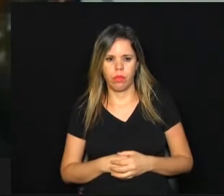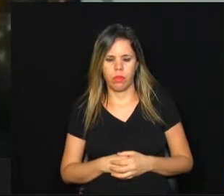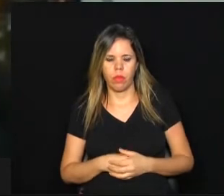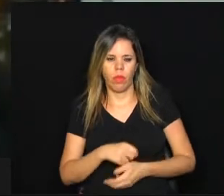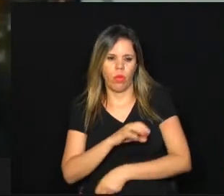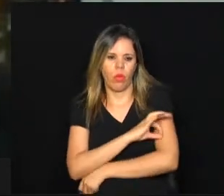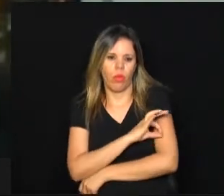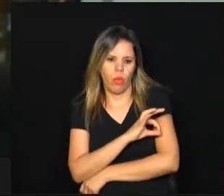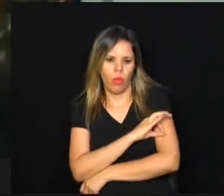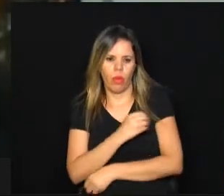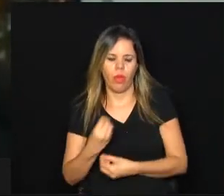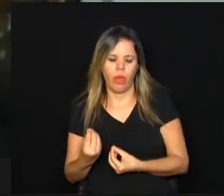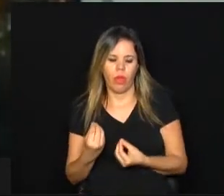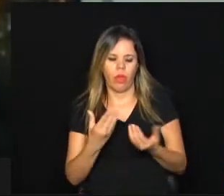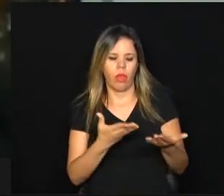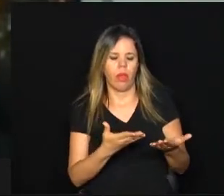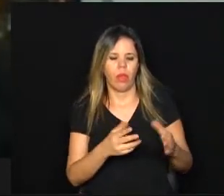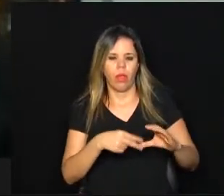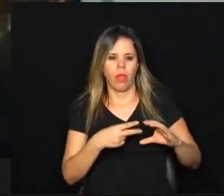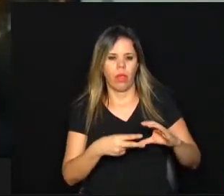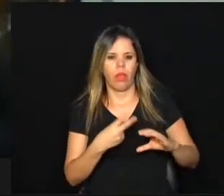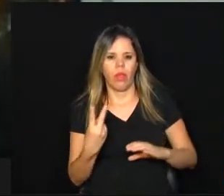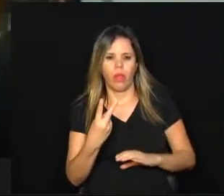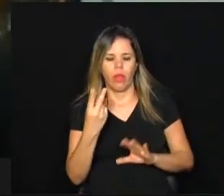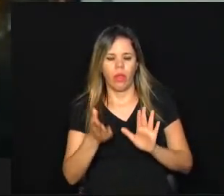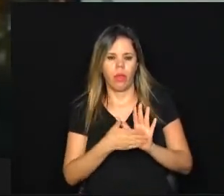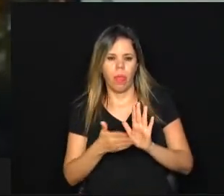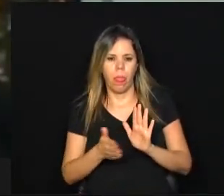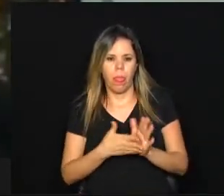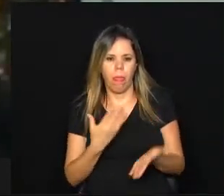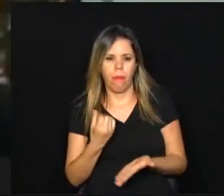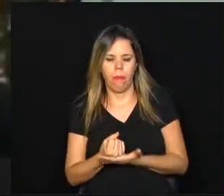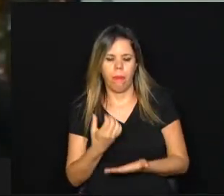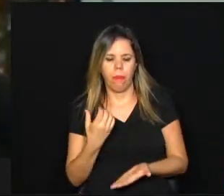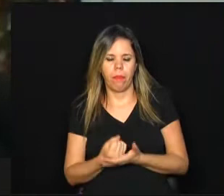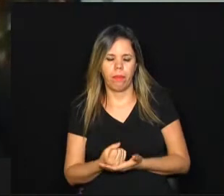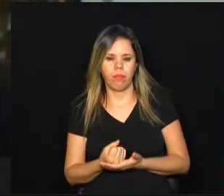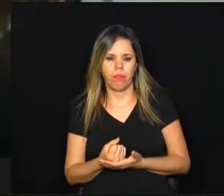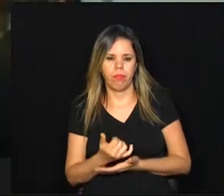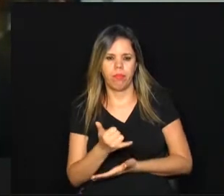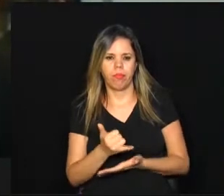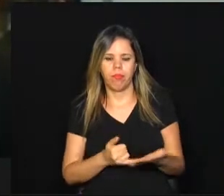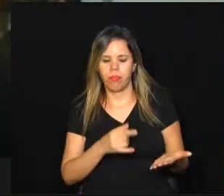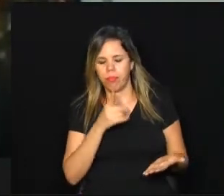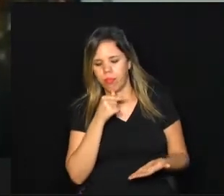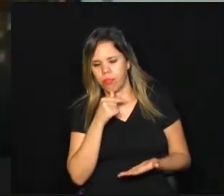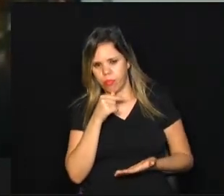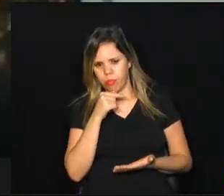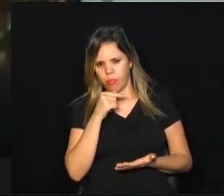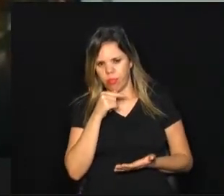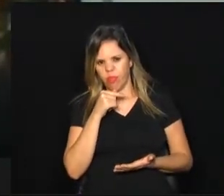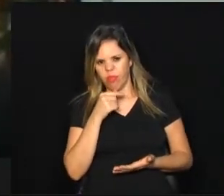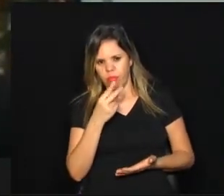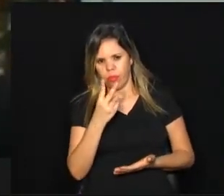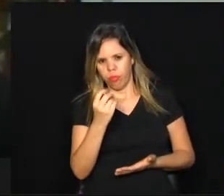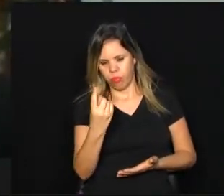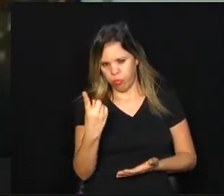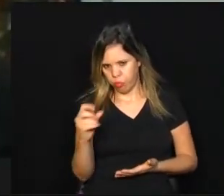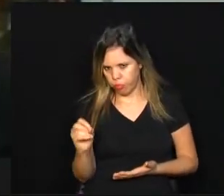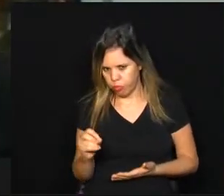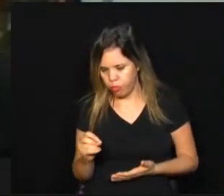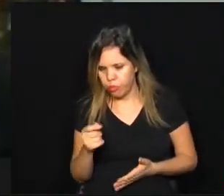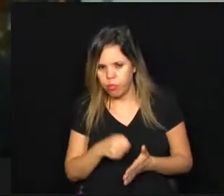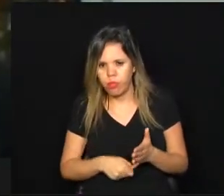Executivo que ia para o Legislativo propondo os valores a serem cobrados pelas tarifas, né? Desde 2010, com a